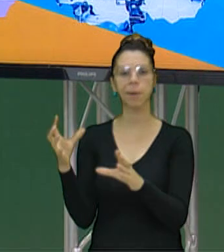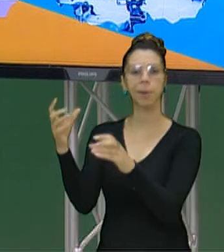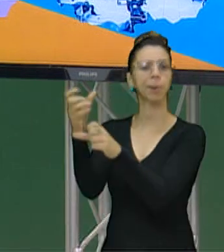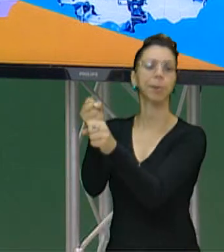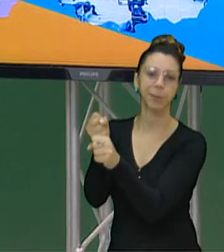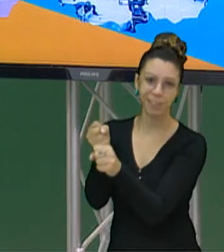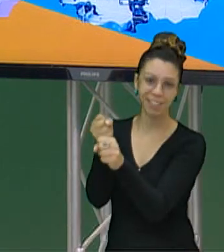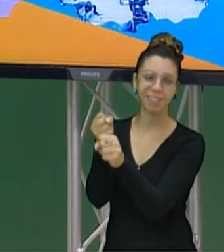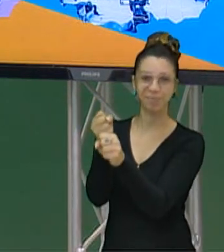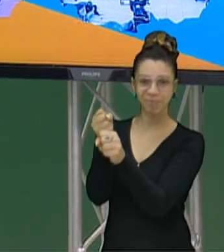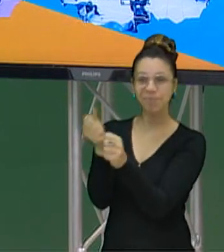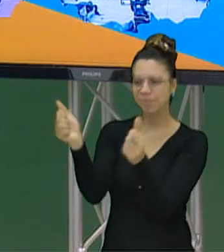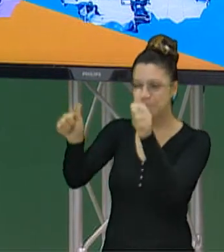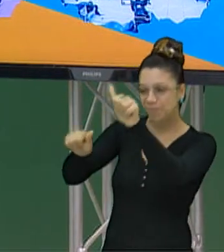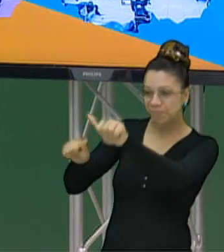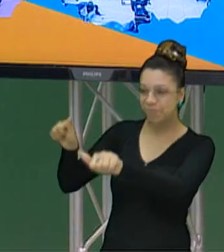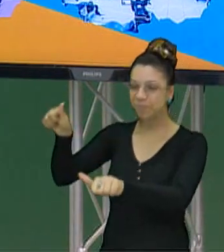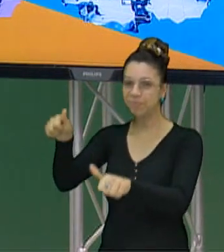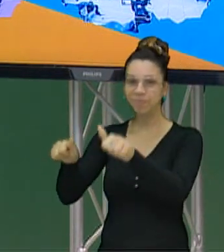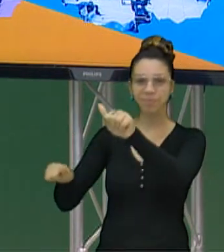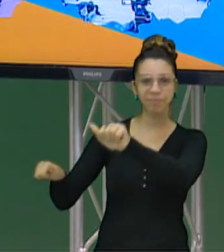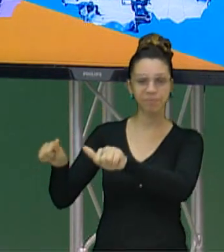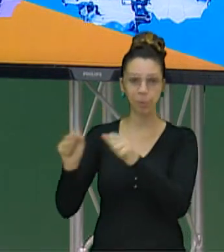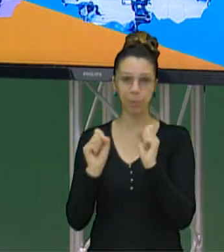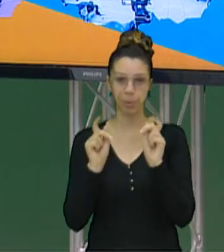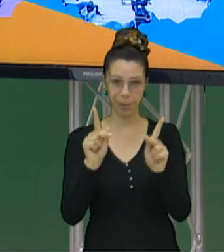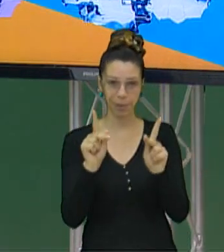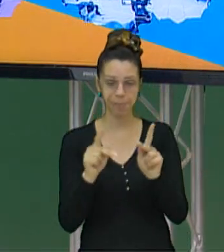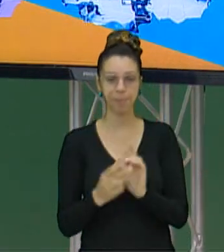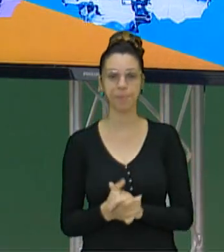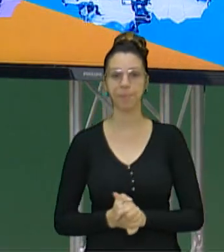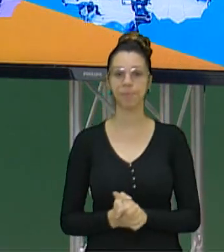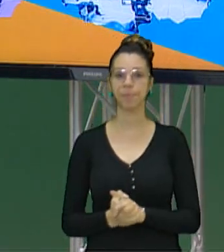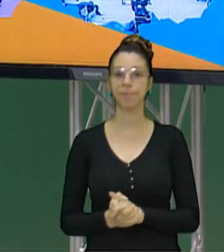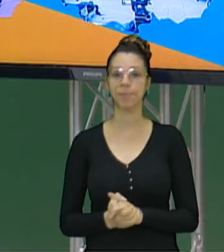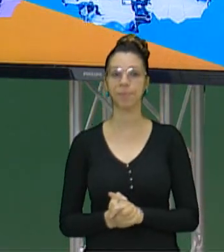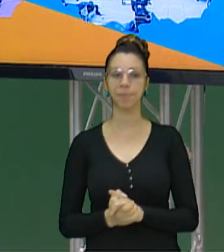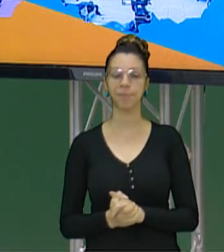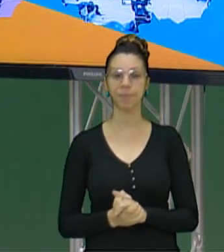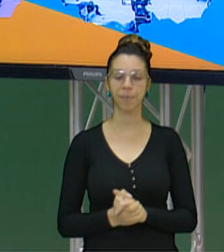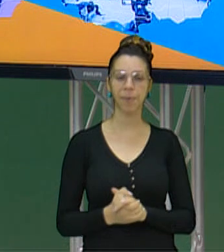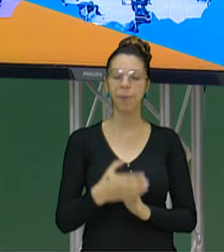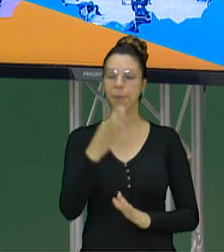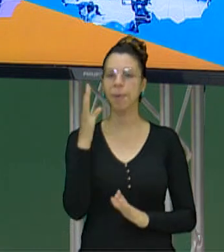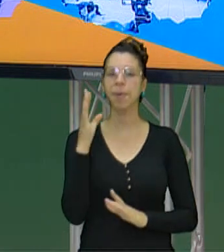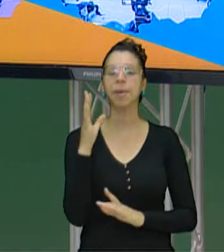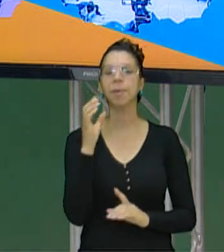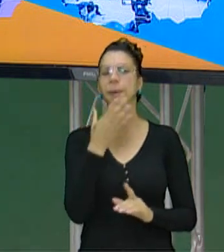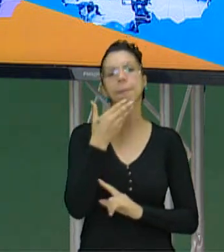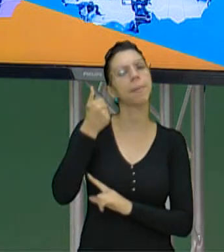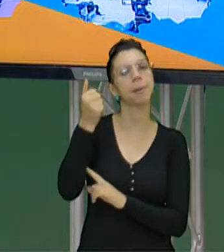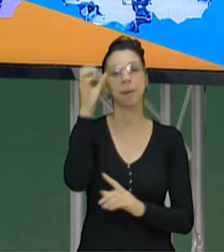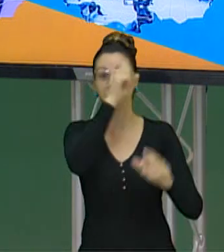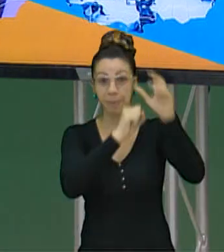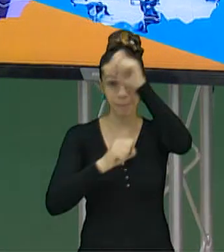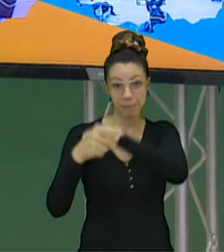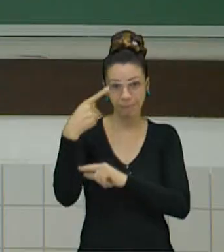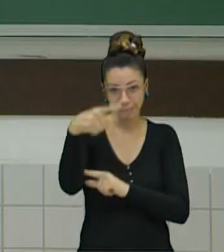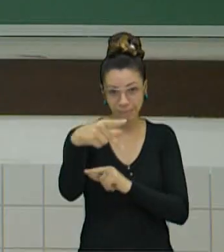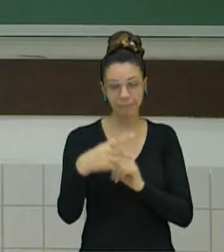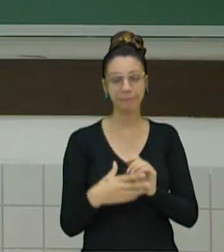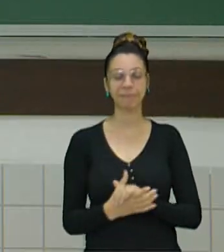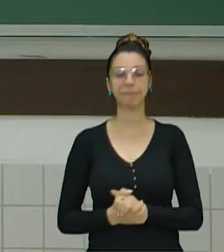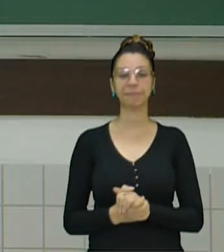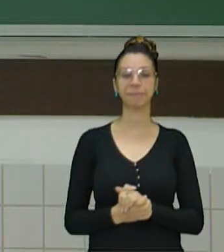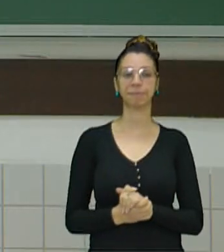está fazendo aí nessas atividades, né, avaliativas e tudo mais, beleza? Além de melhorar o seu aprendizado. Meus